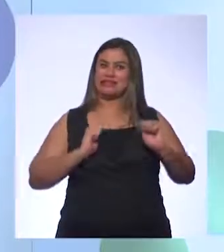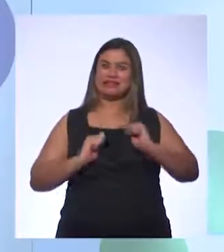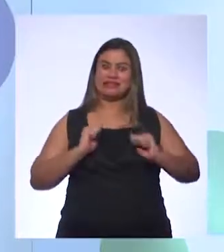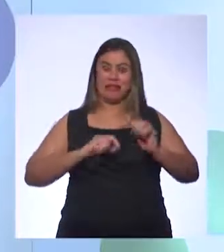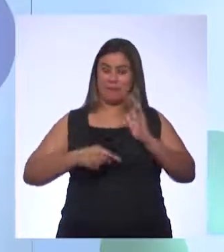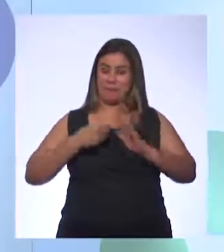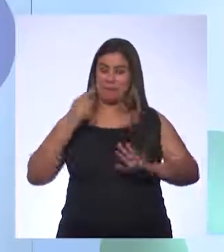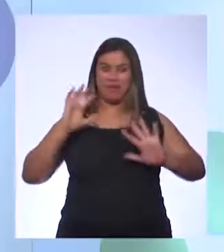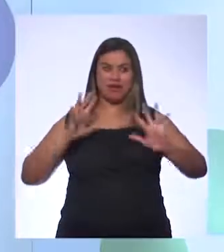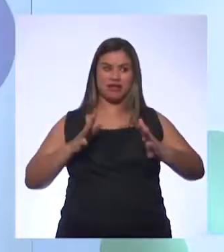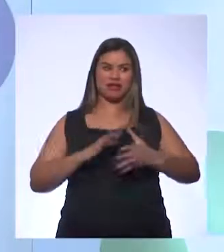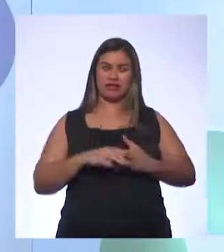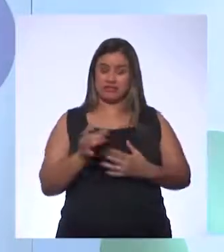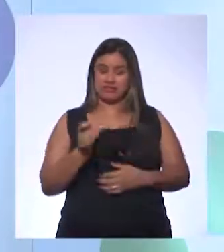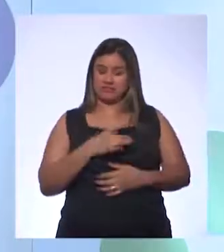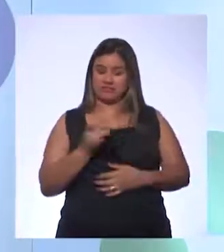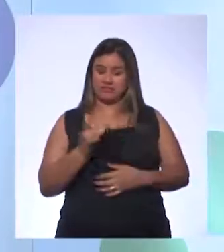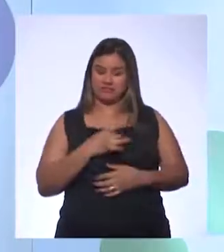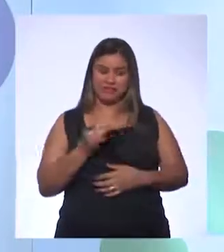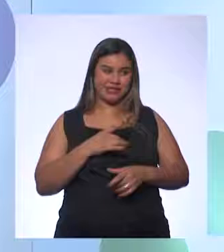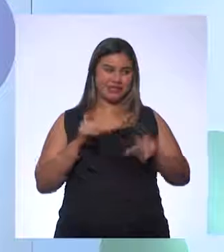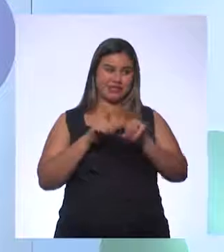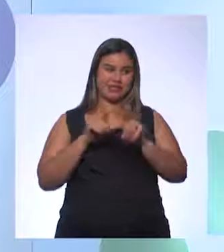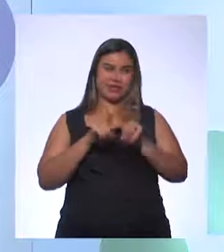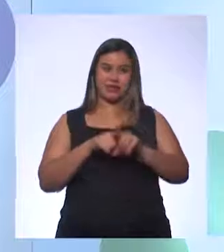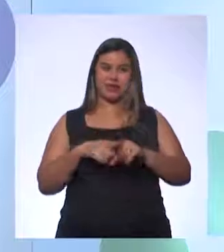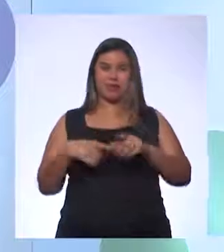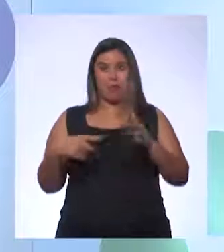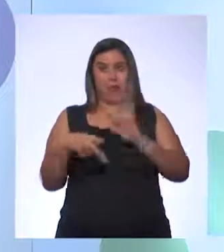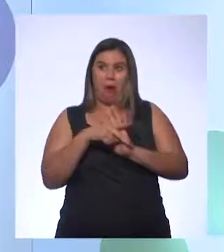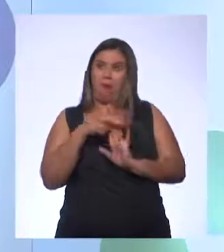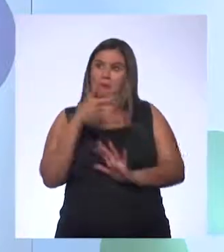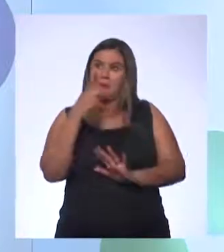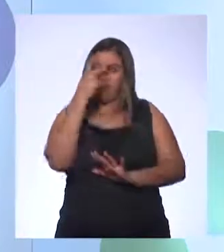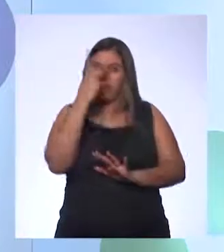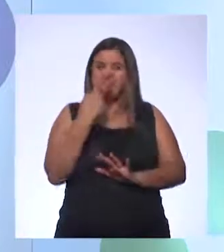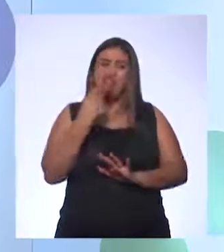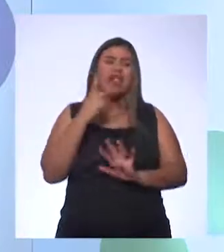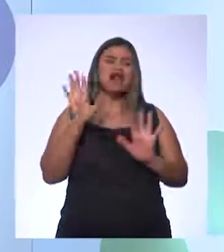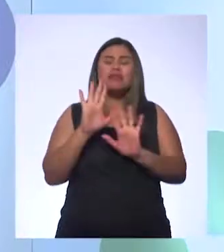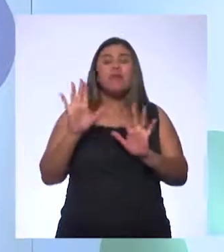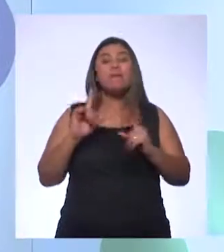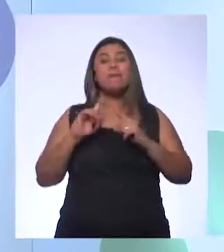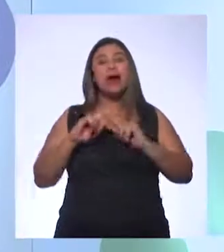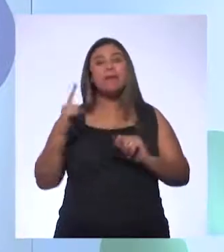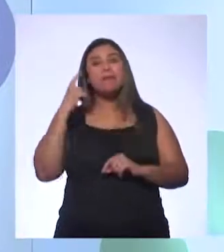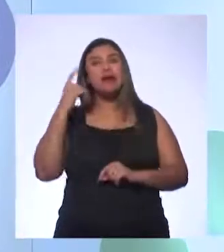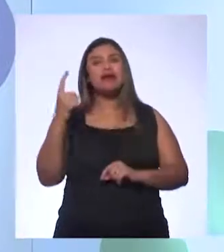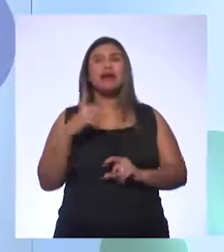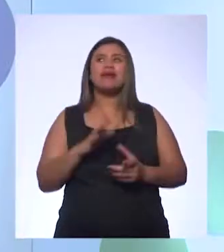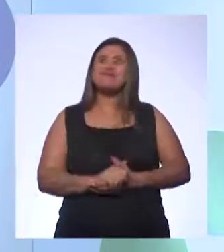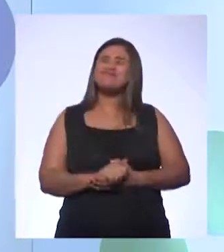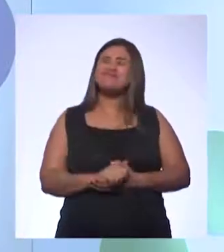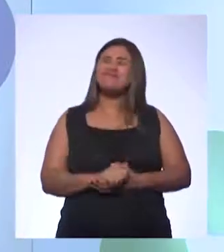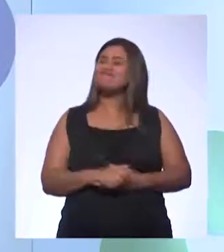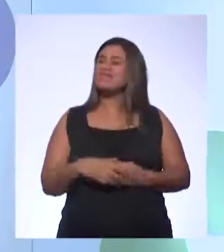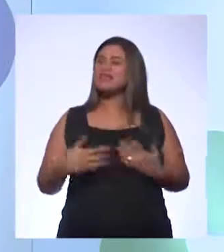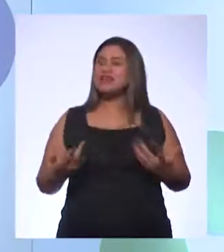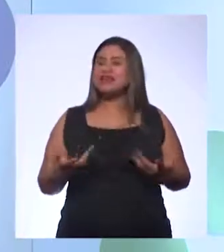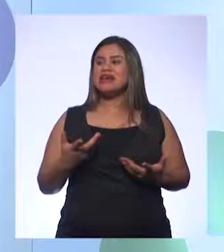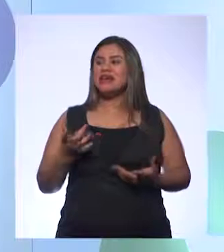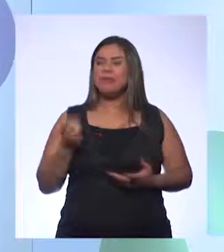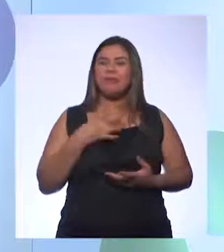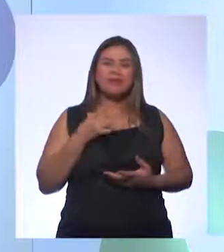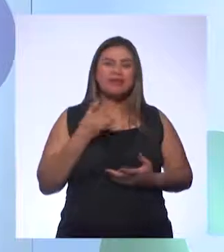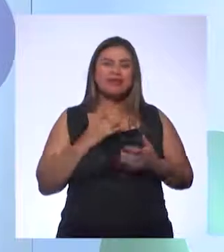primeira vez. E com medo, porque assim, não das pessoas falarem com a gente, mas com medo de, sei lá, né, sabe aquele